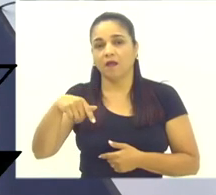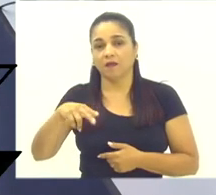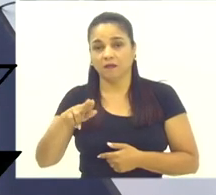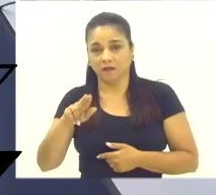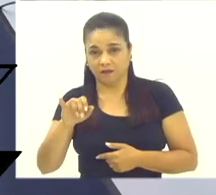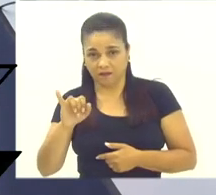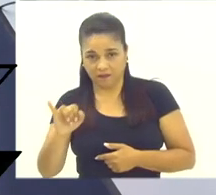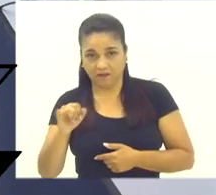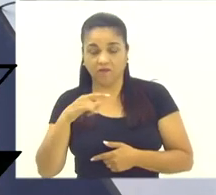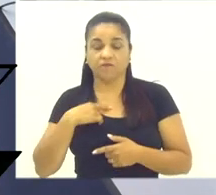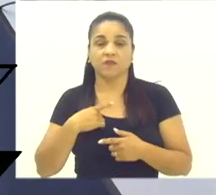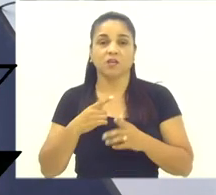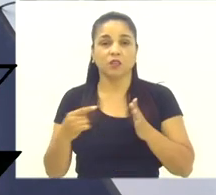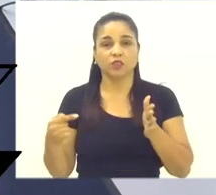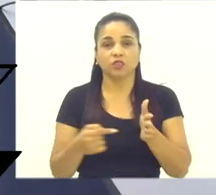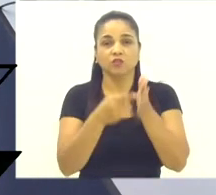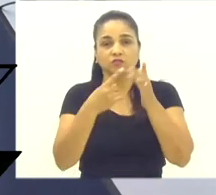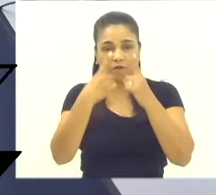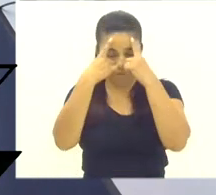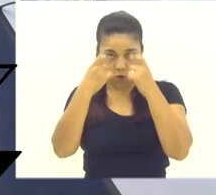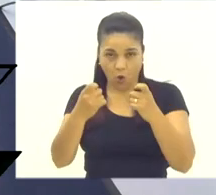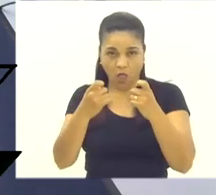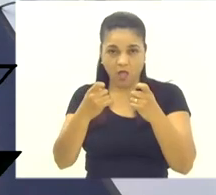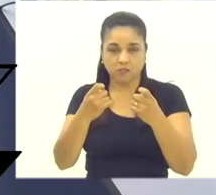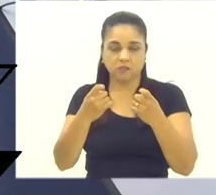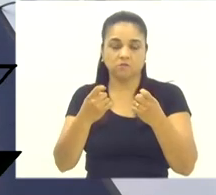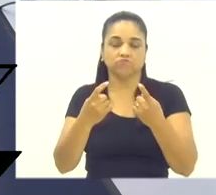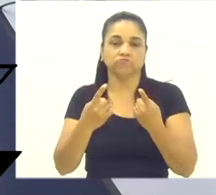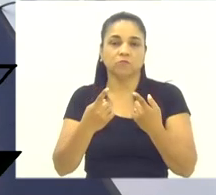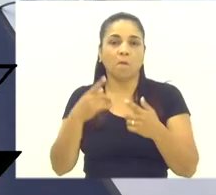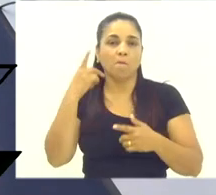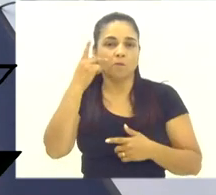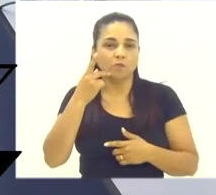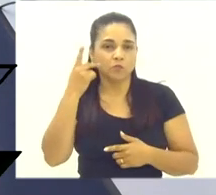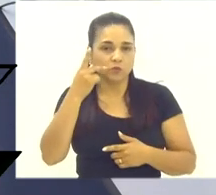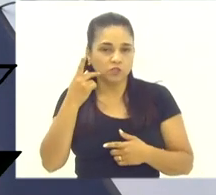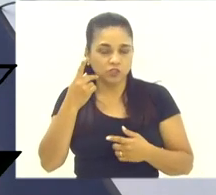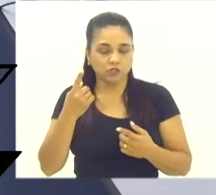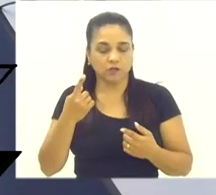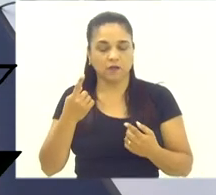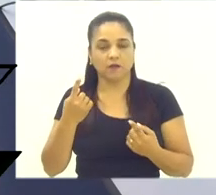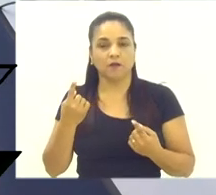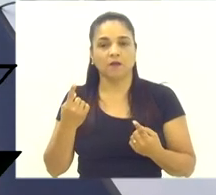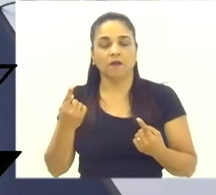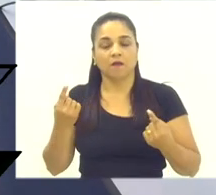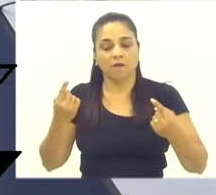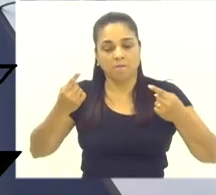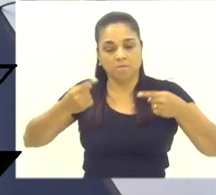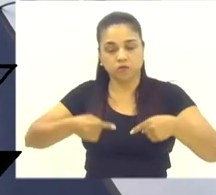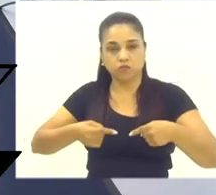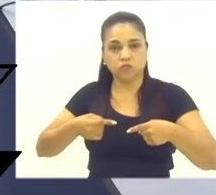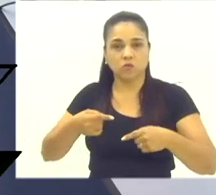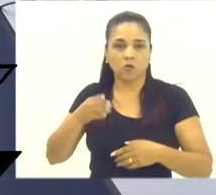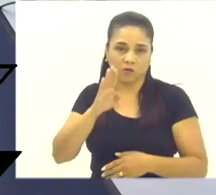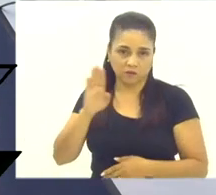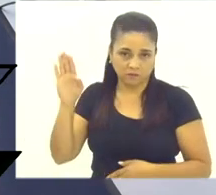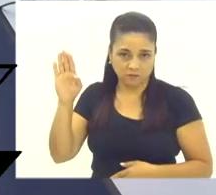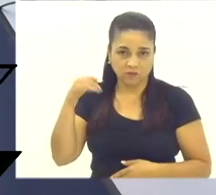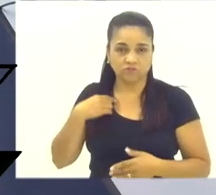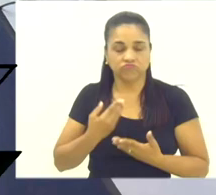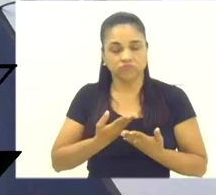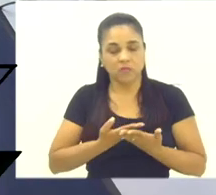política entre candidatos né a gente encaminhou para o ministério público e foi